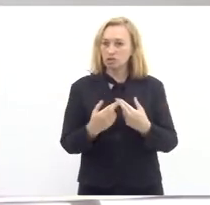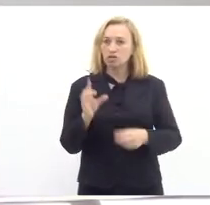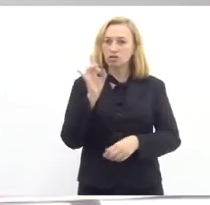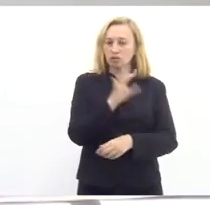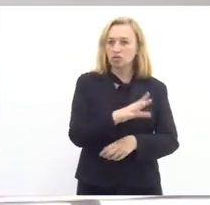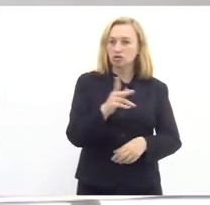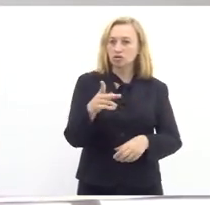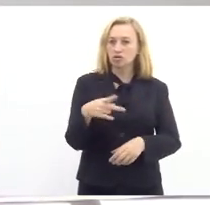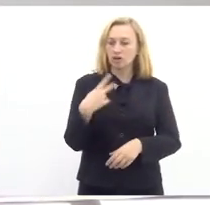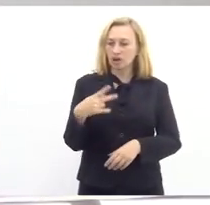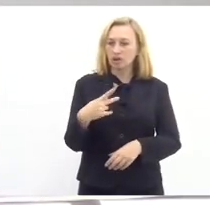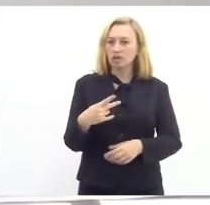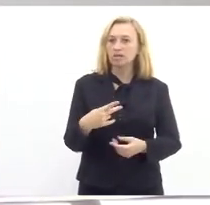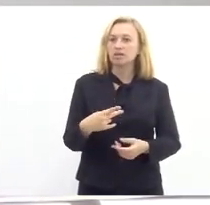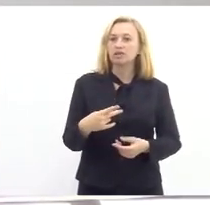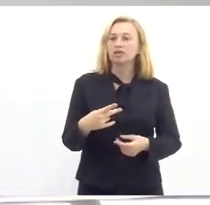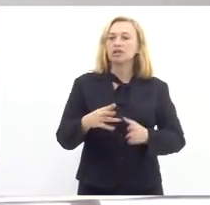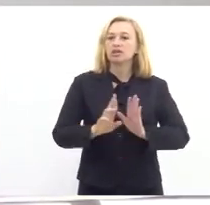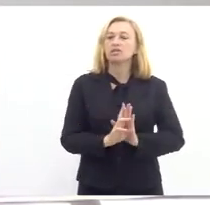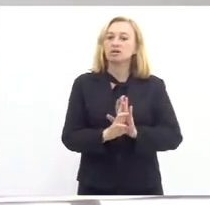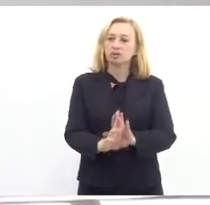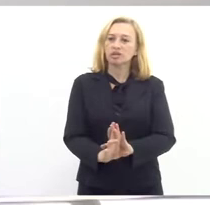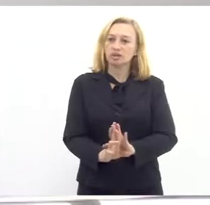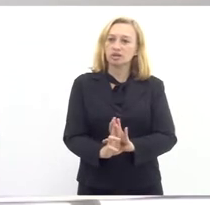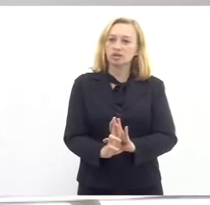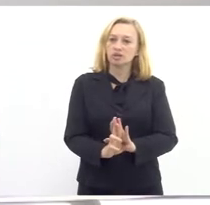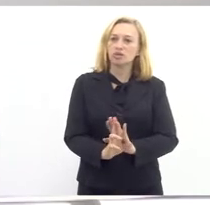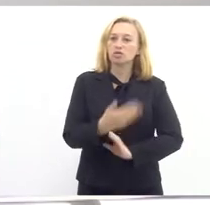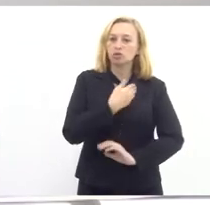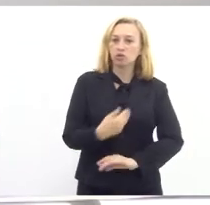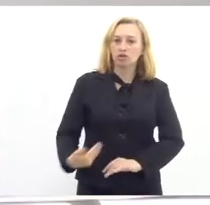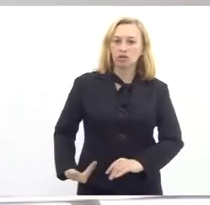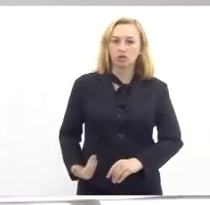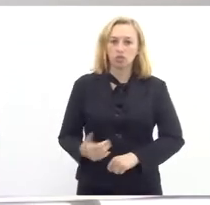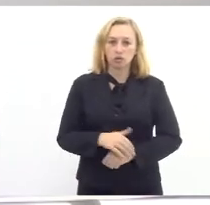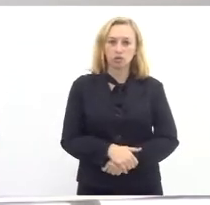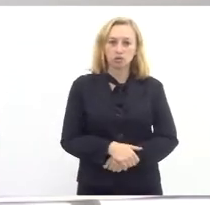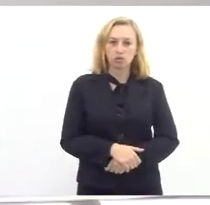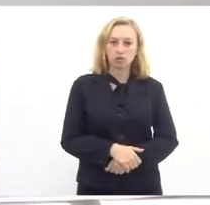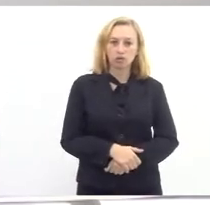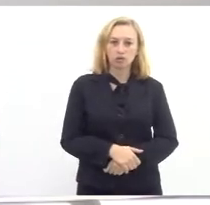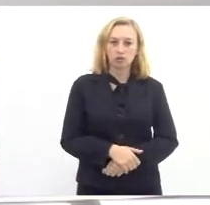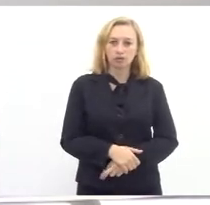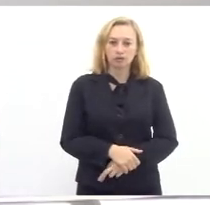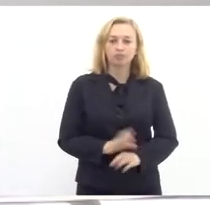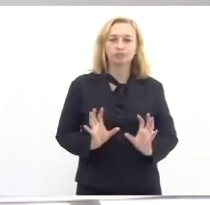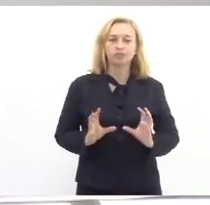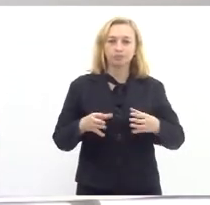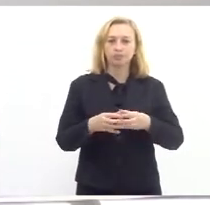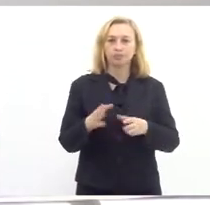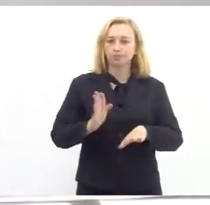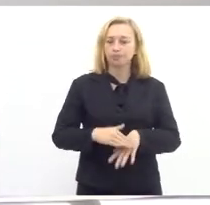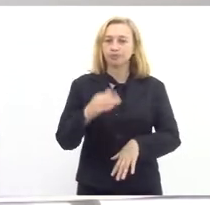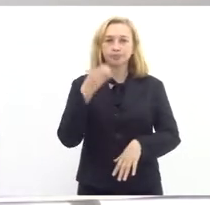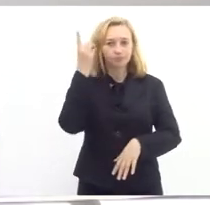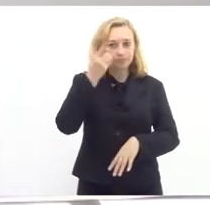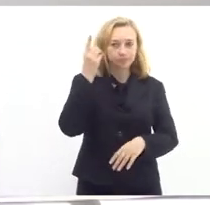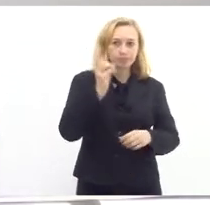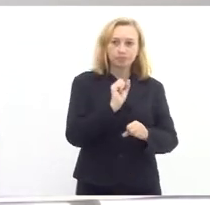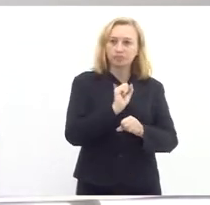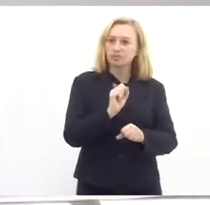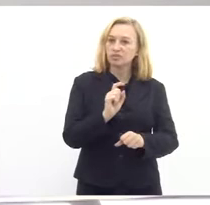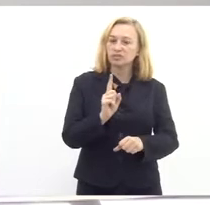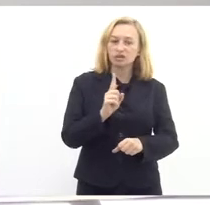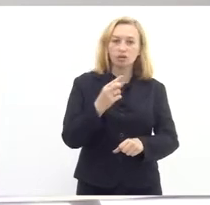da tarifa, através de dois representantes do governador, se constatou, em conjunto com os demais deputados, a impossibilidade